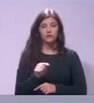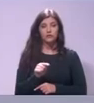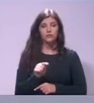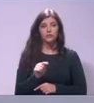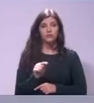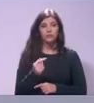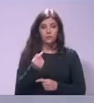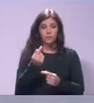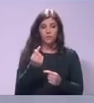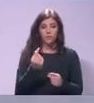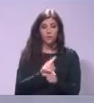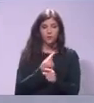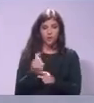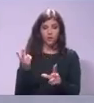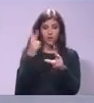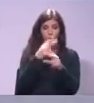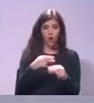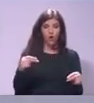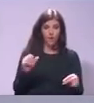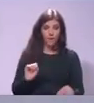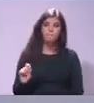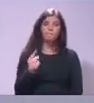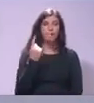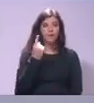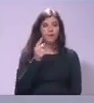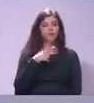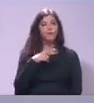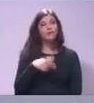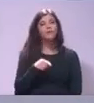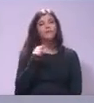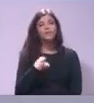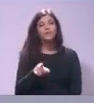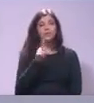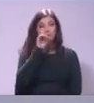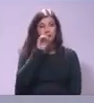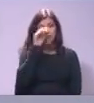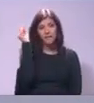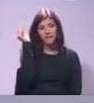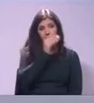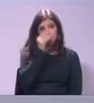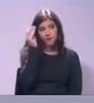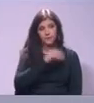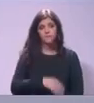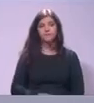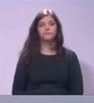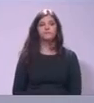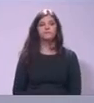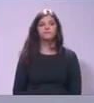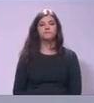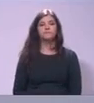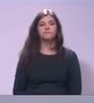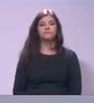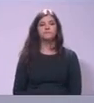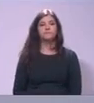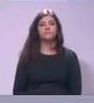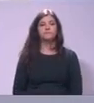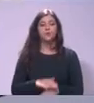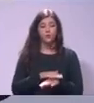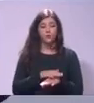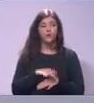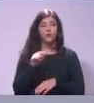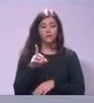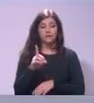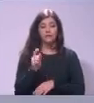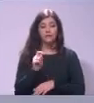novidade é uma estreia em portugal é uma falsidade é uma mentira num outro tempo porque há